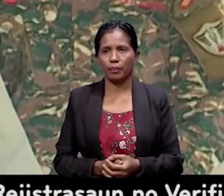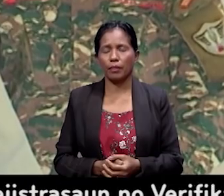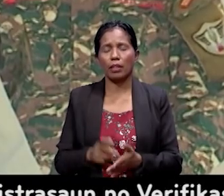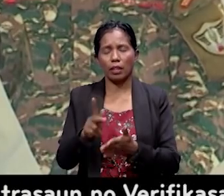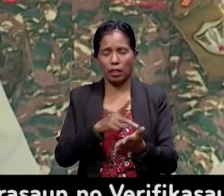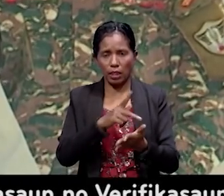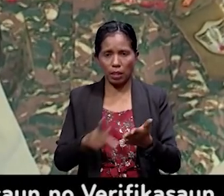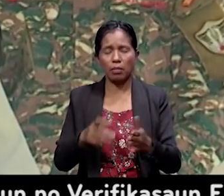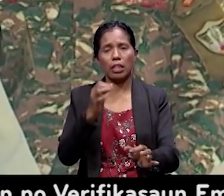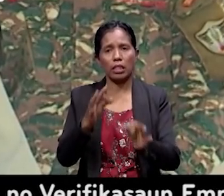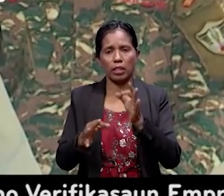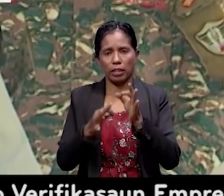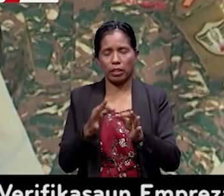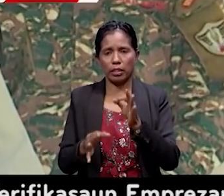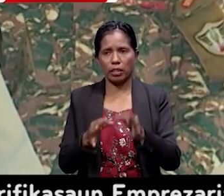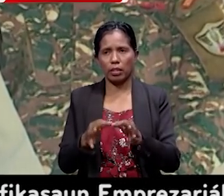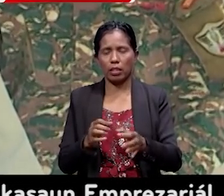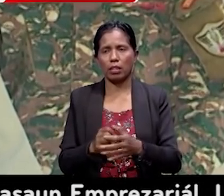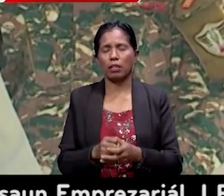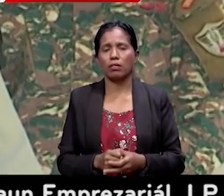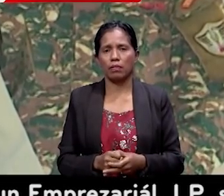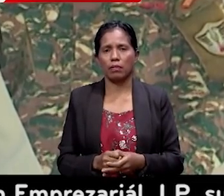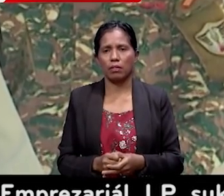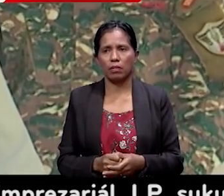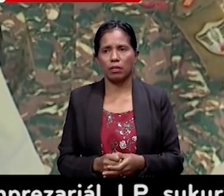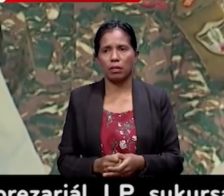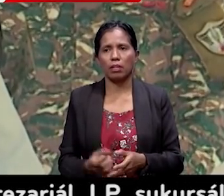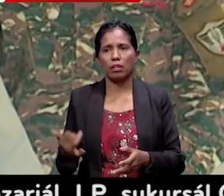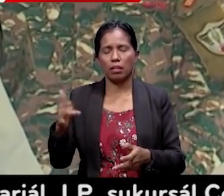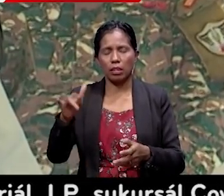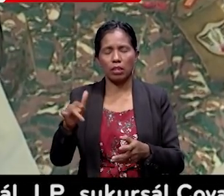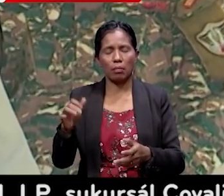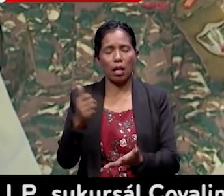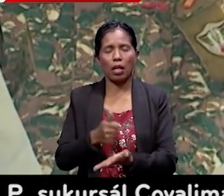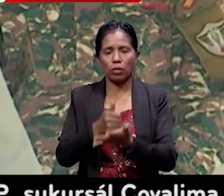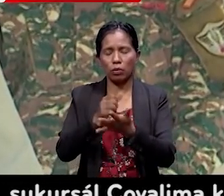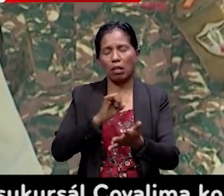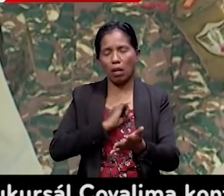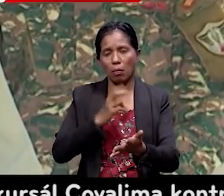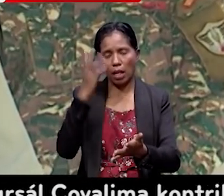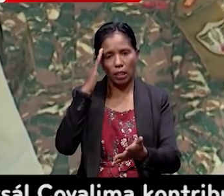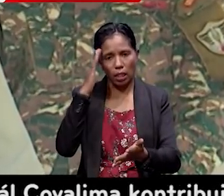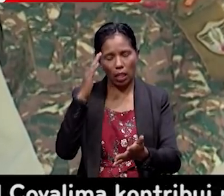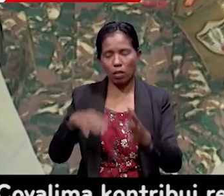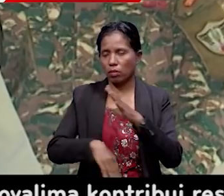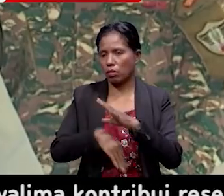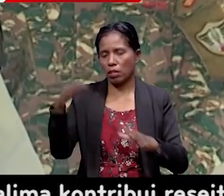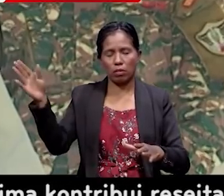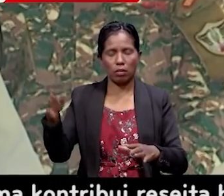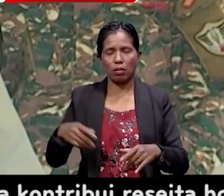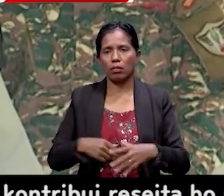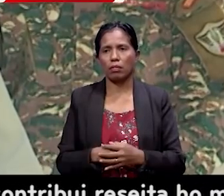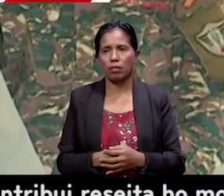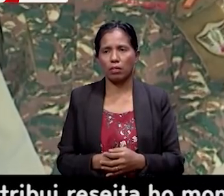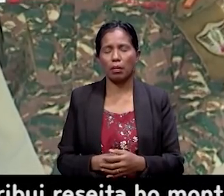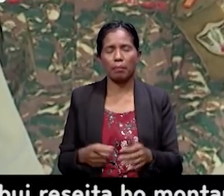Crime quando reta. Hau ni apa kene? Siapa fasilitau dunsai? Aku ada dunsai kertas. Kiri me tama ke? Ia laut dunsai